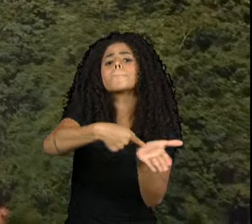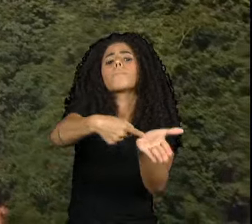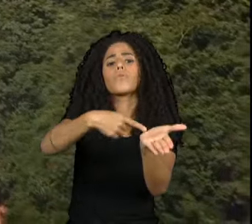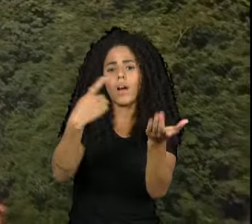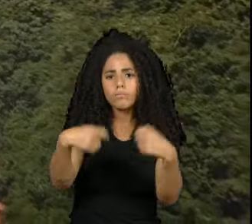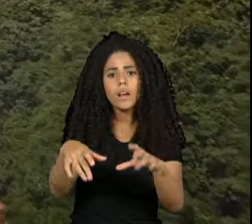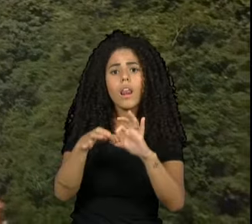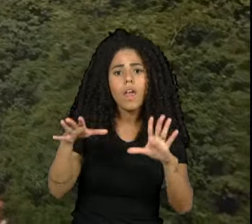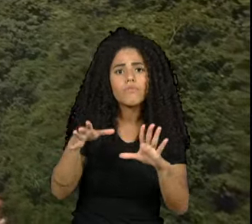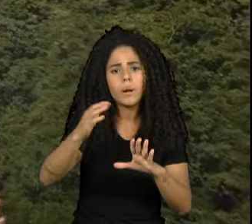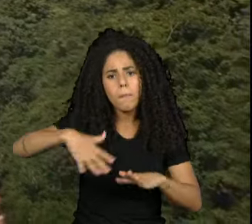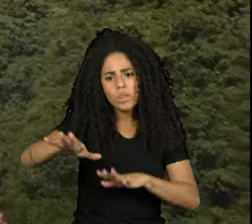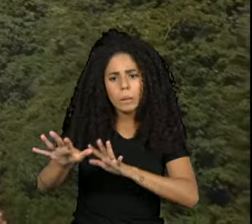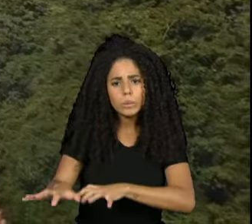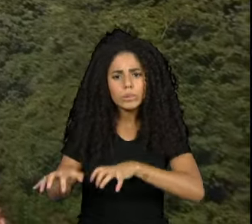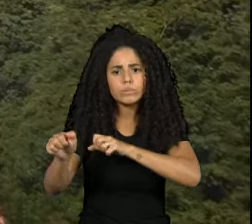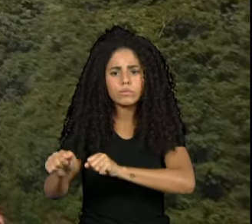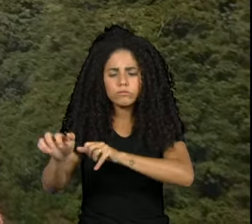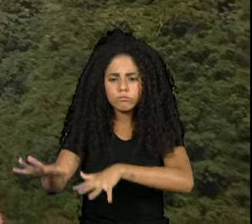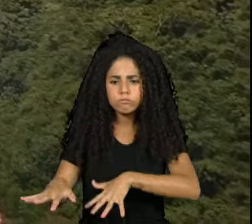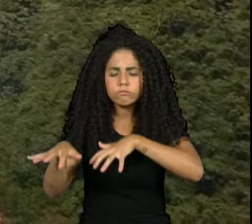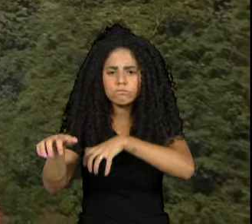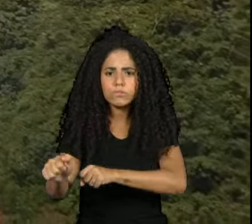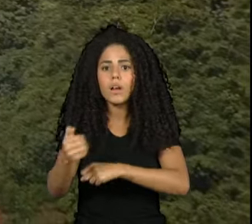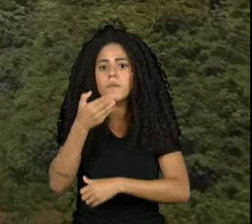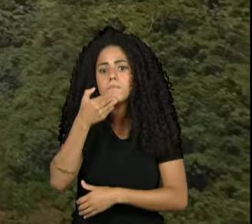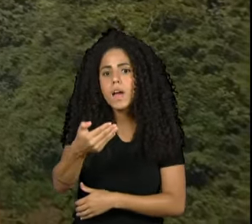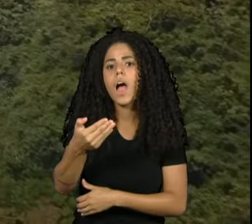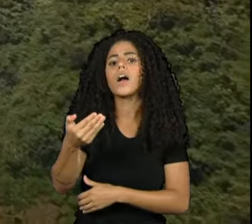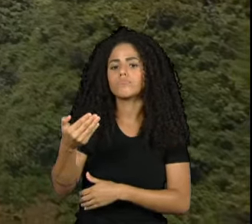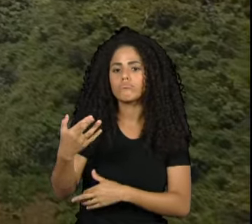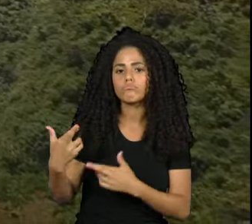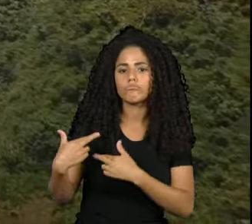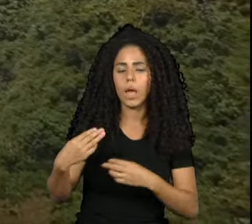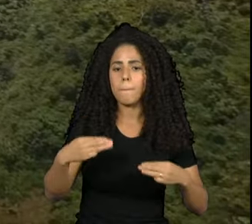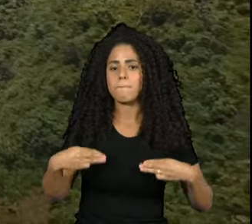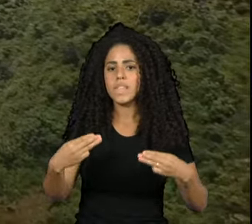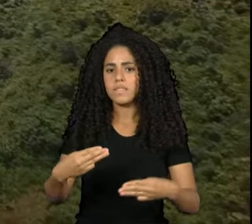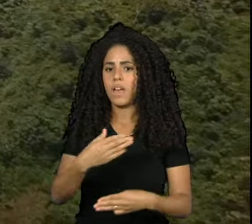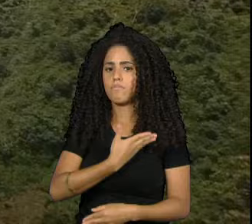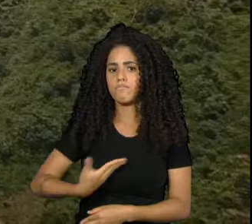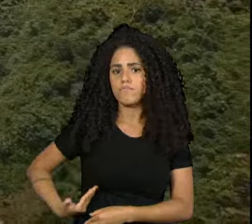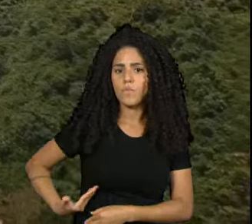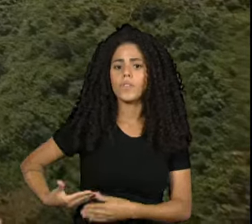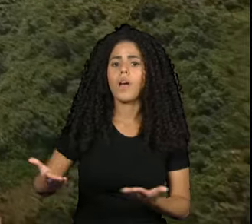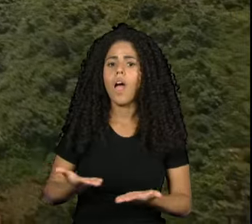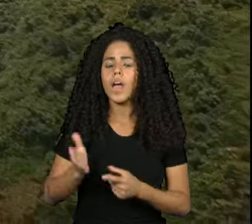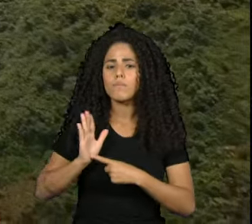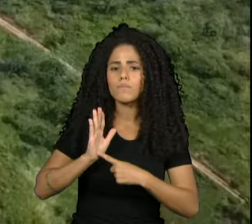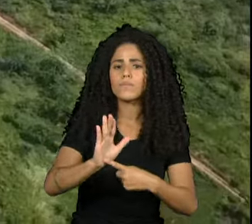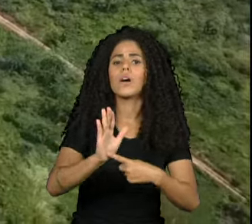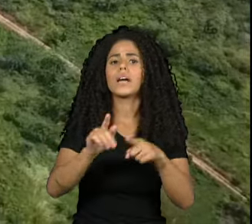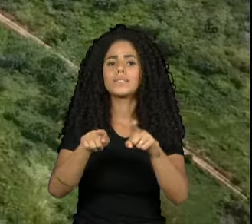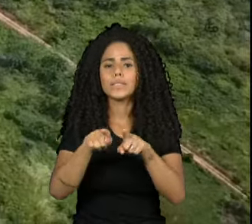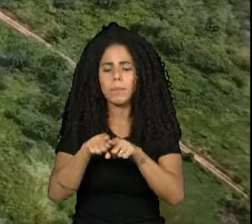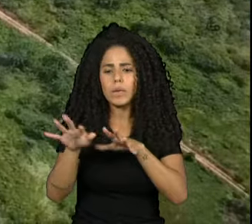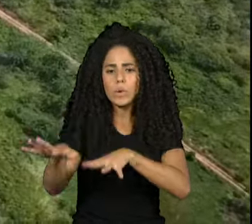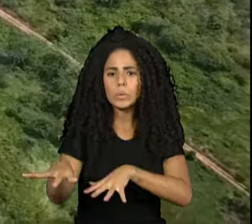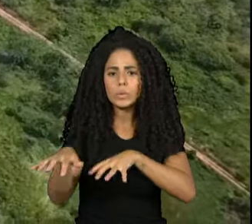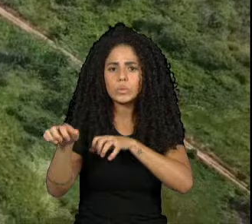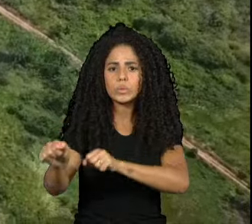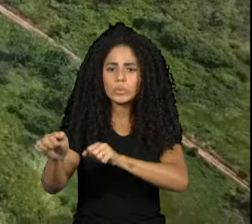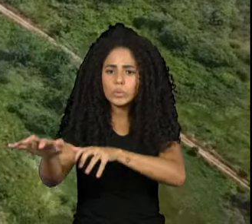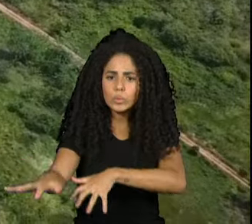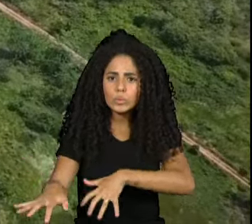consulta às comunidades locais, acatando o pedido do Ministério Público Federal. A Agência Nacional de Mineração